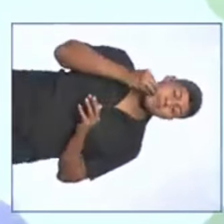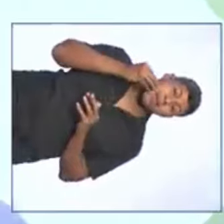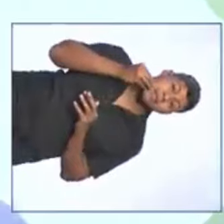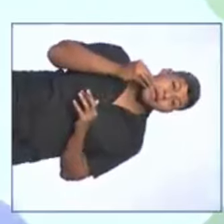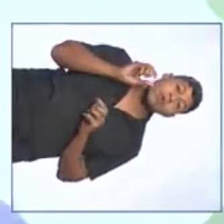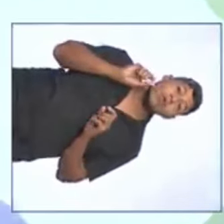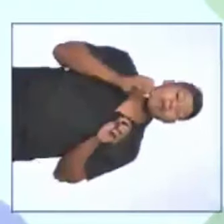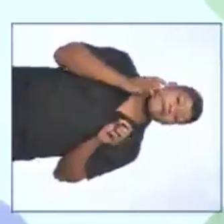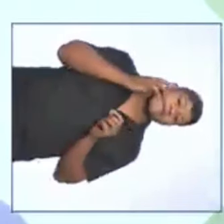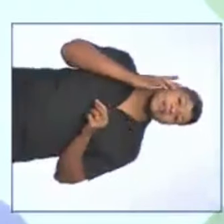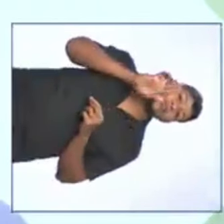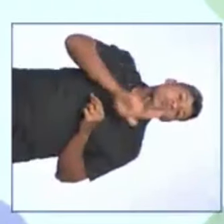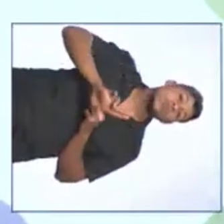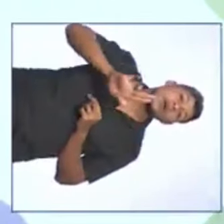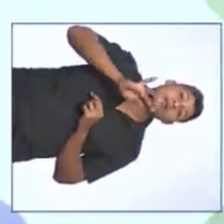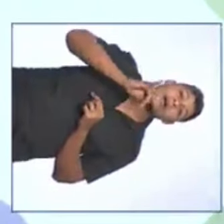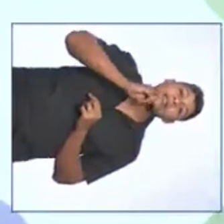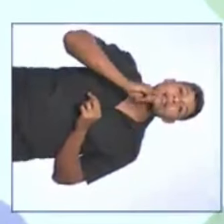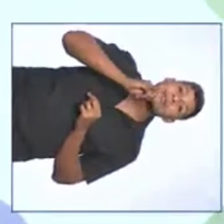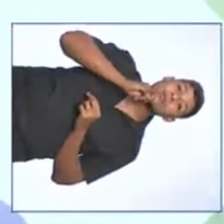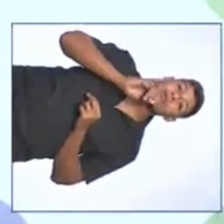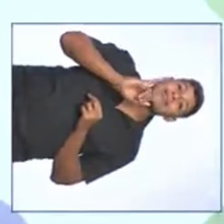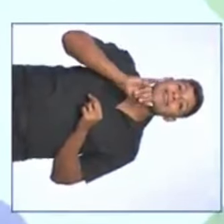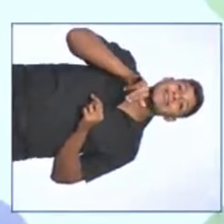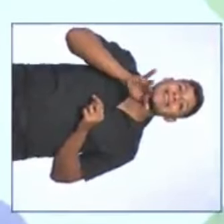facilitada, usando, por exemplo, infográficos.